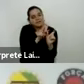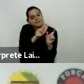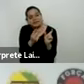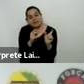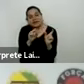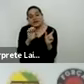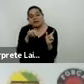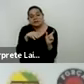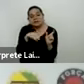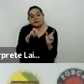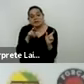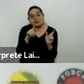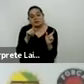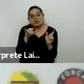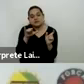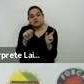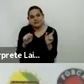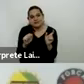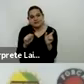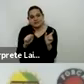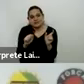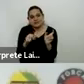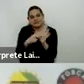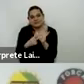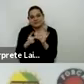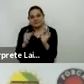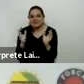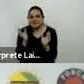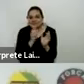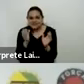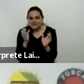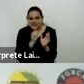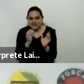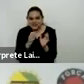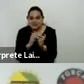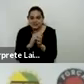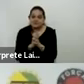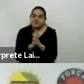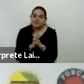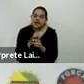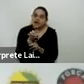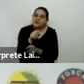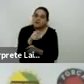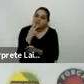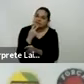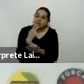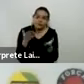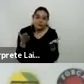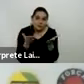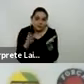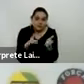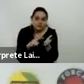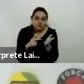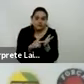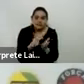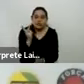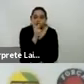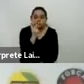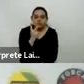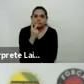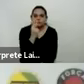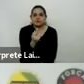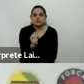para a palavra emergente. E você diz que ela significa as duas coisas, né?